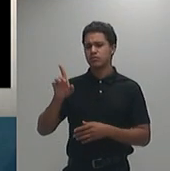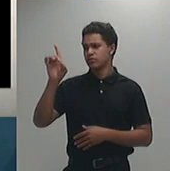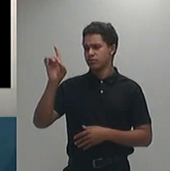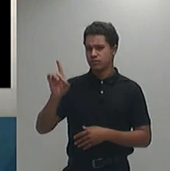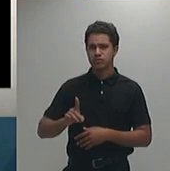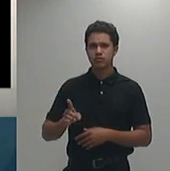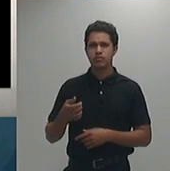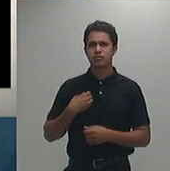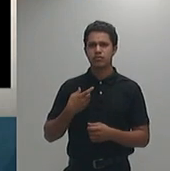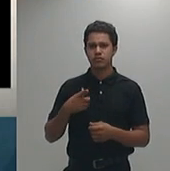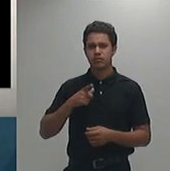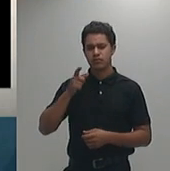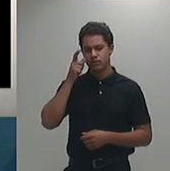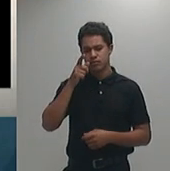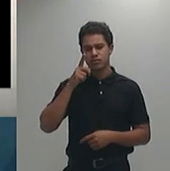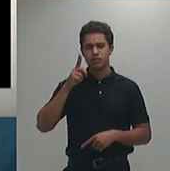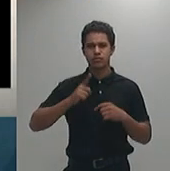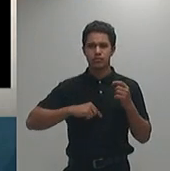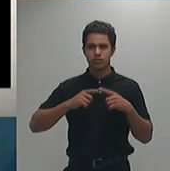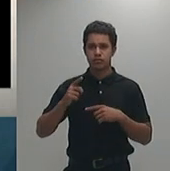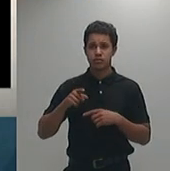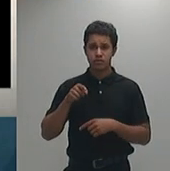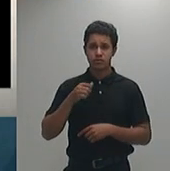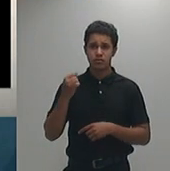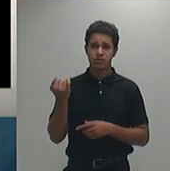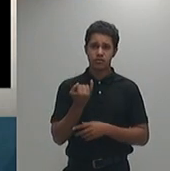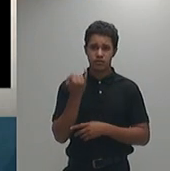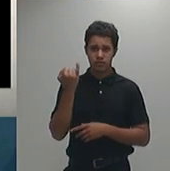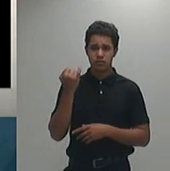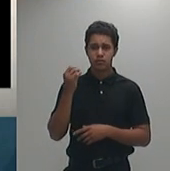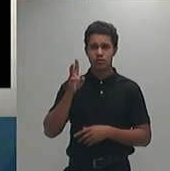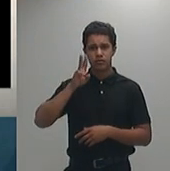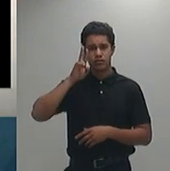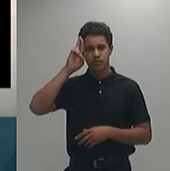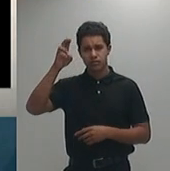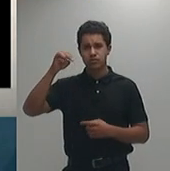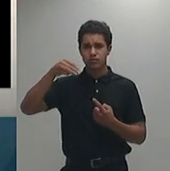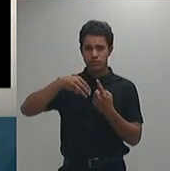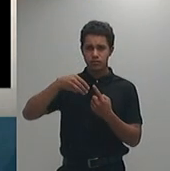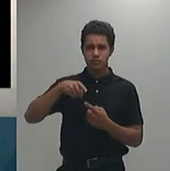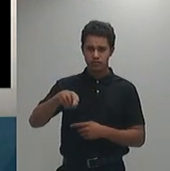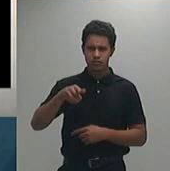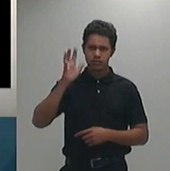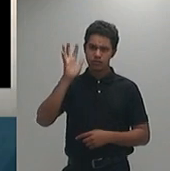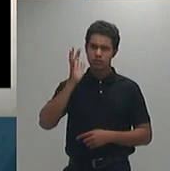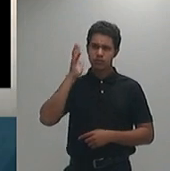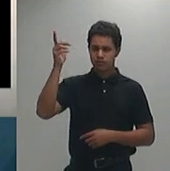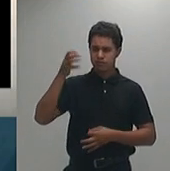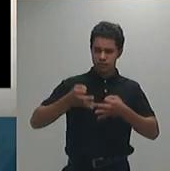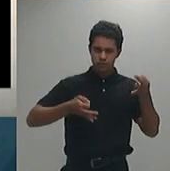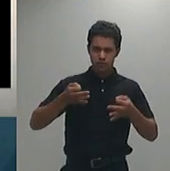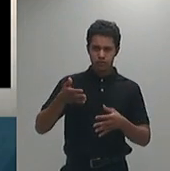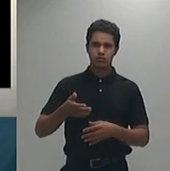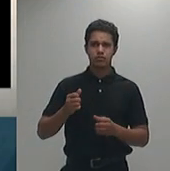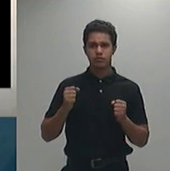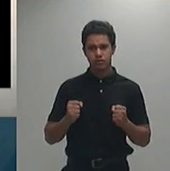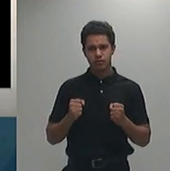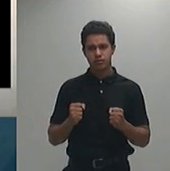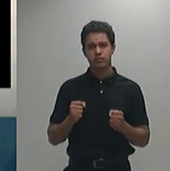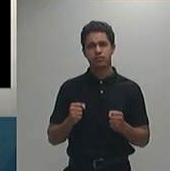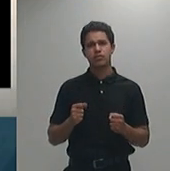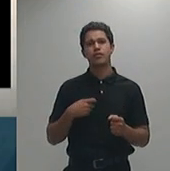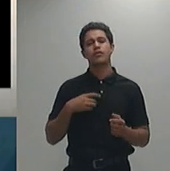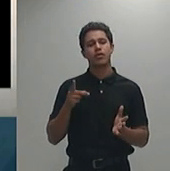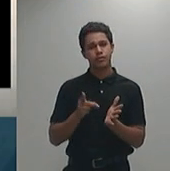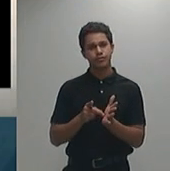daí ser tão importantes sobre eles e nessa decisão de nessa esse julgamento se possa efetivamente